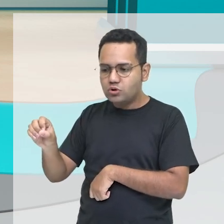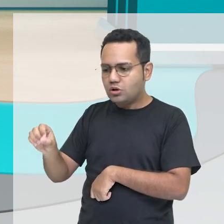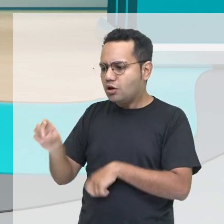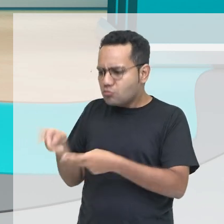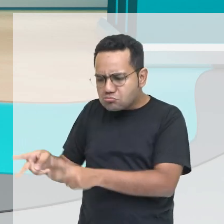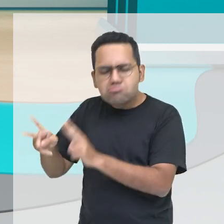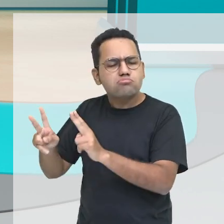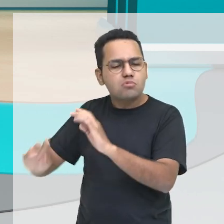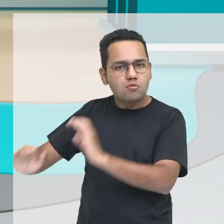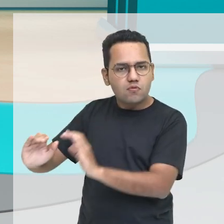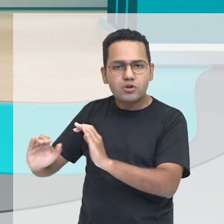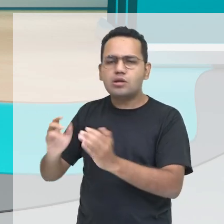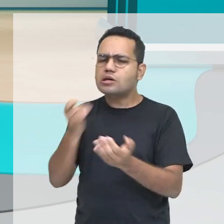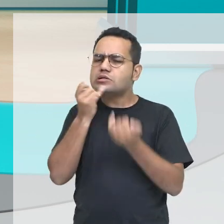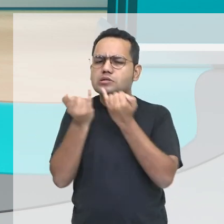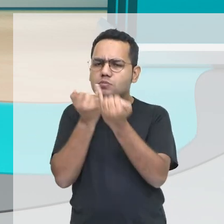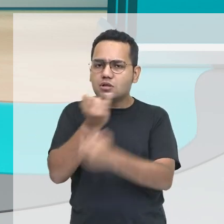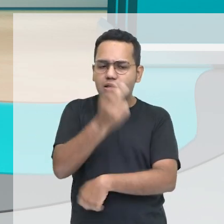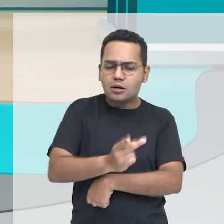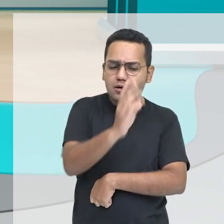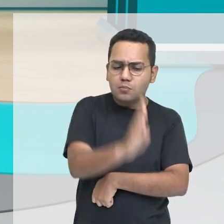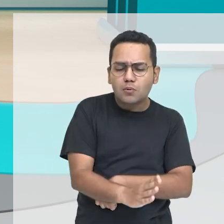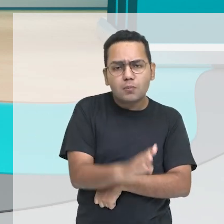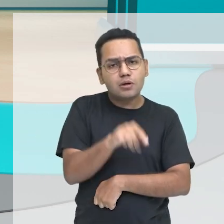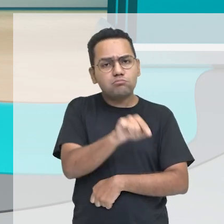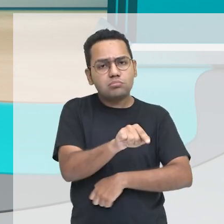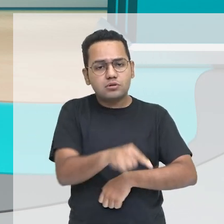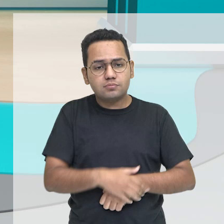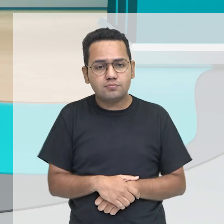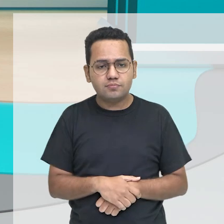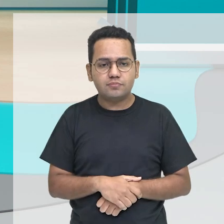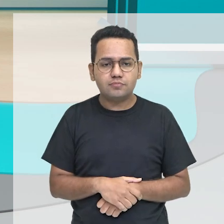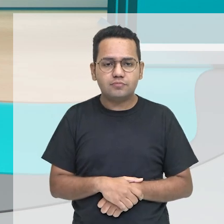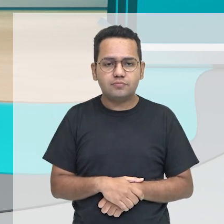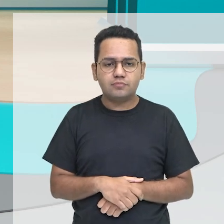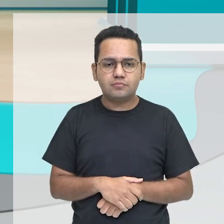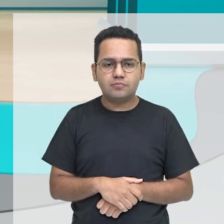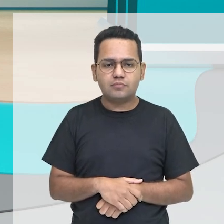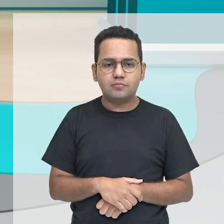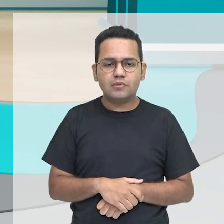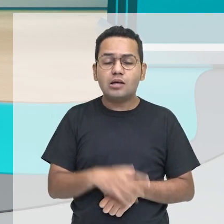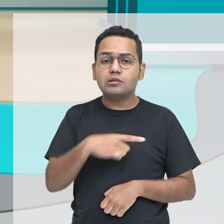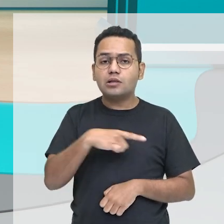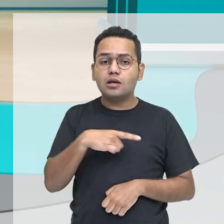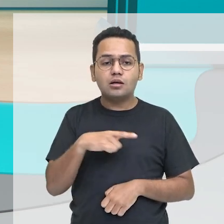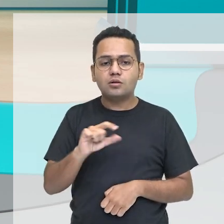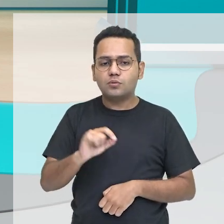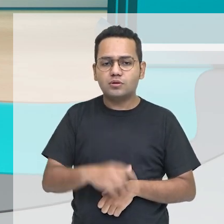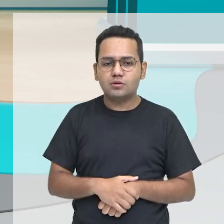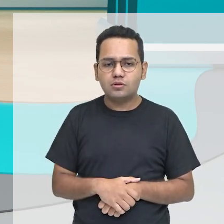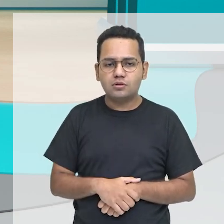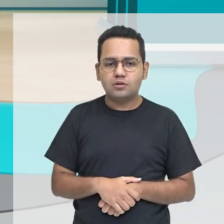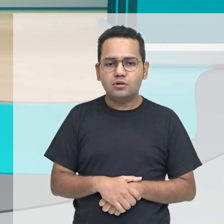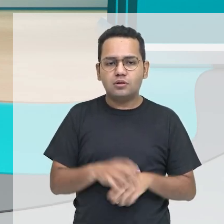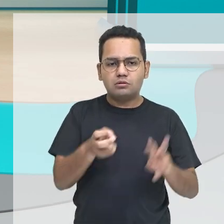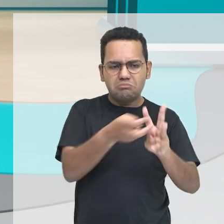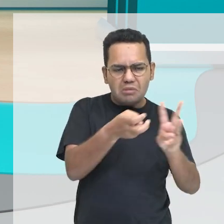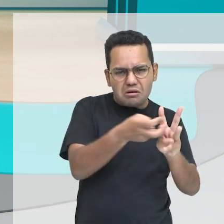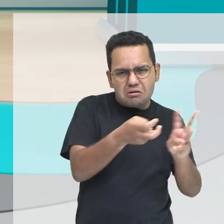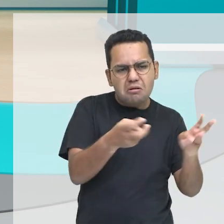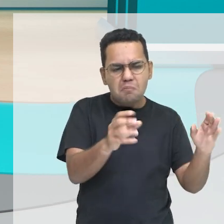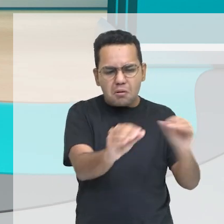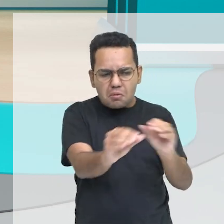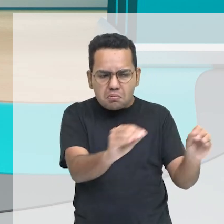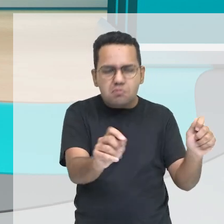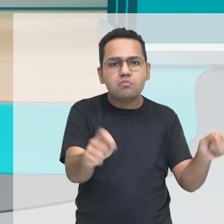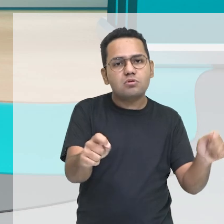né? Que existem ainda as comunidades. São poucas? São, mas ainda existem as comunidades que